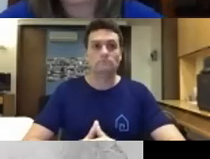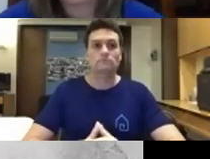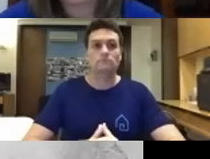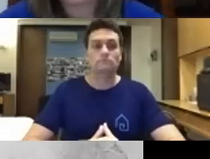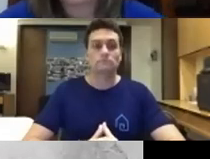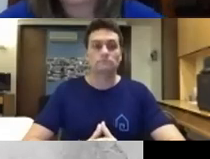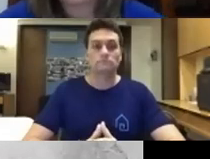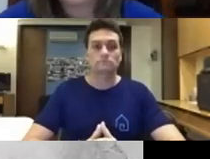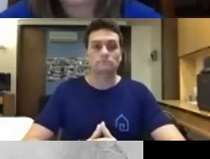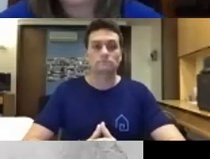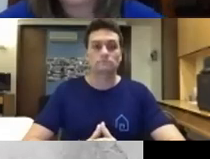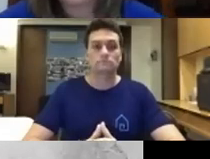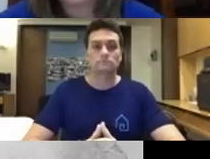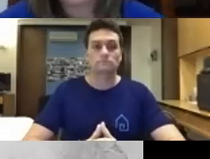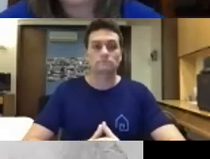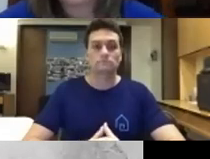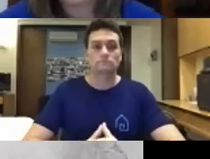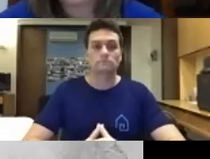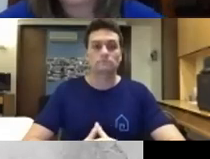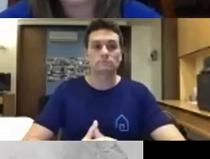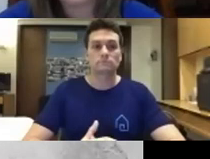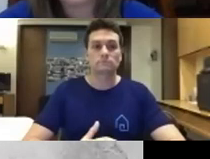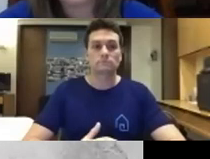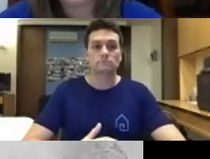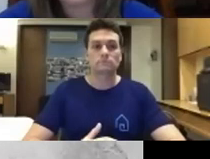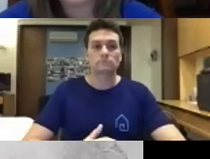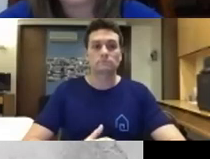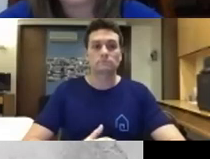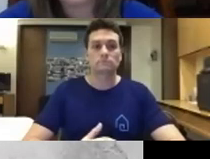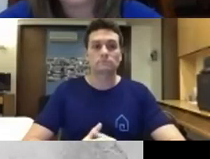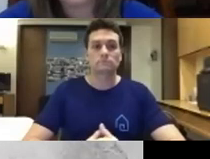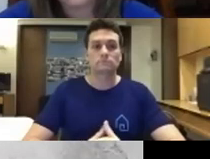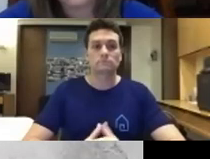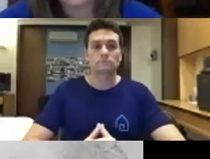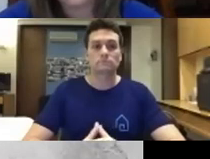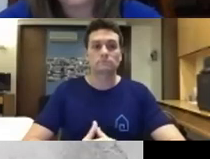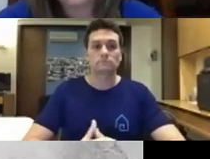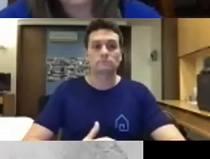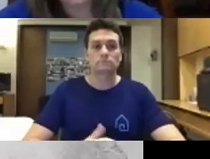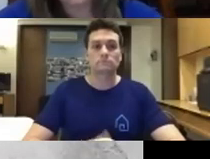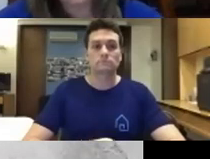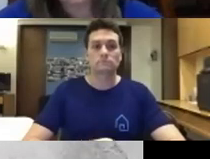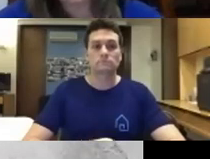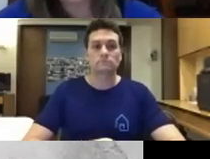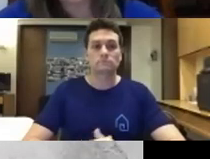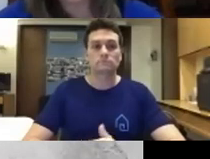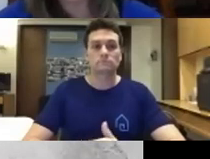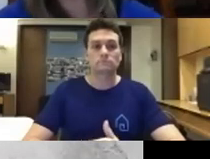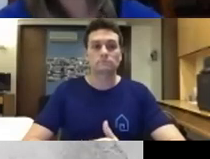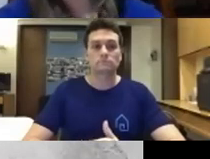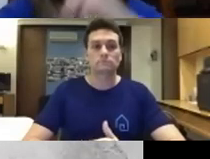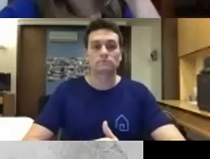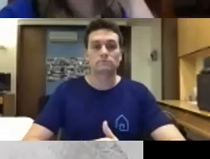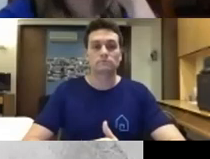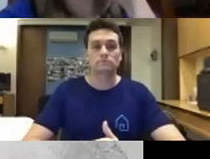Não provoca relaxamento na cordoalha? Ou seja, a cordoalha não perde um pouco